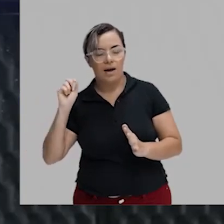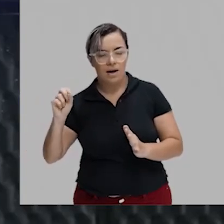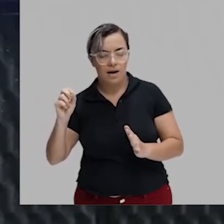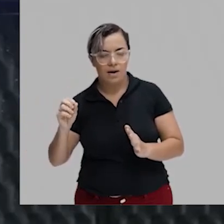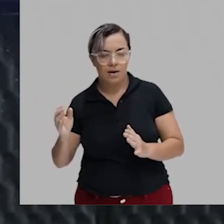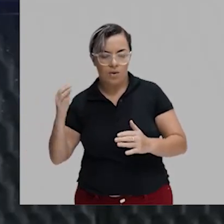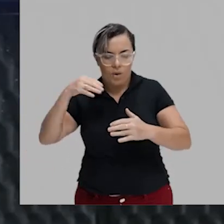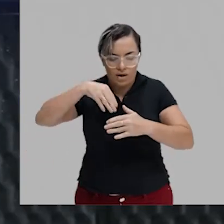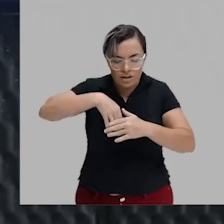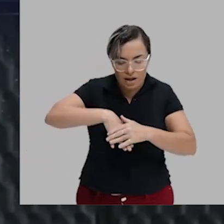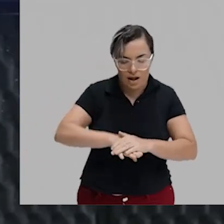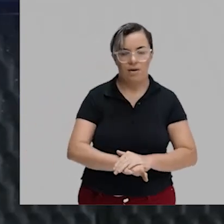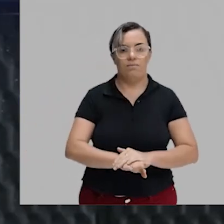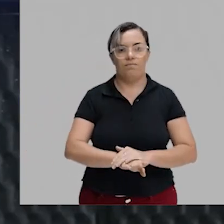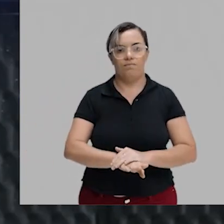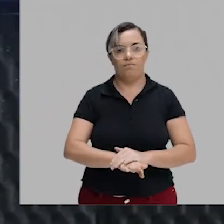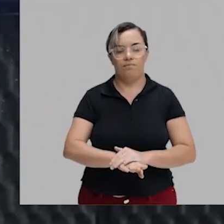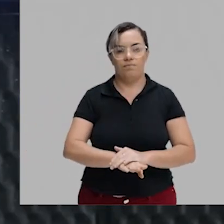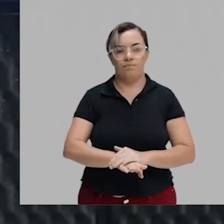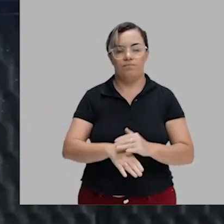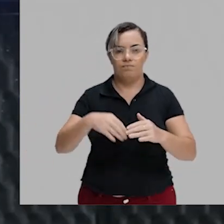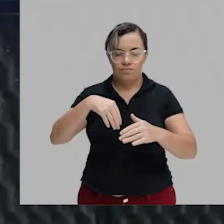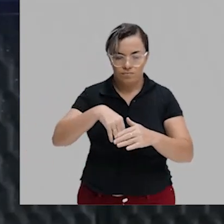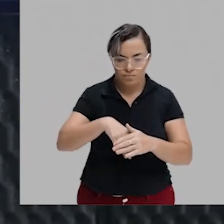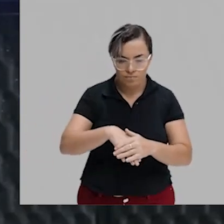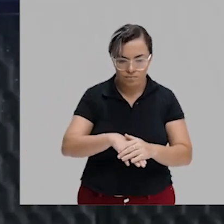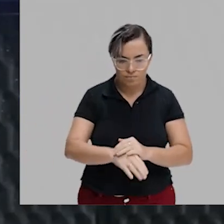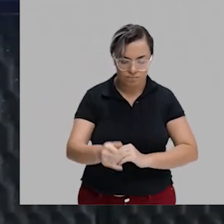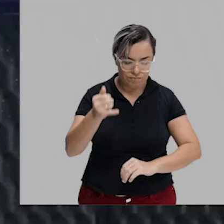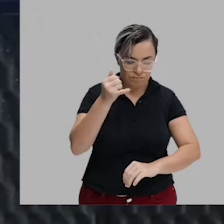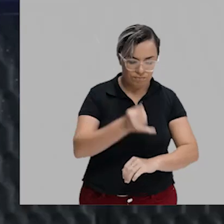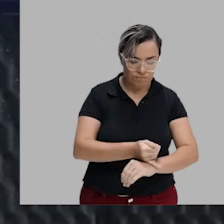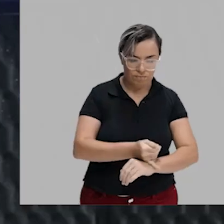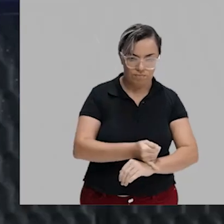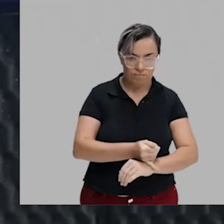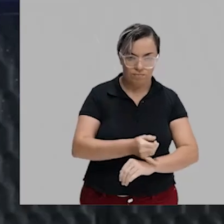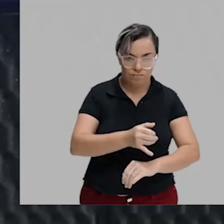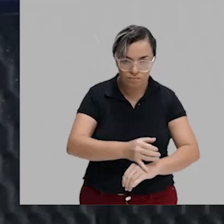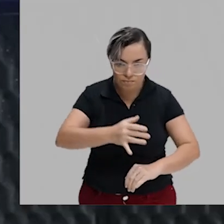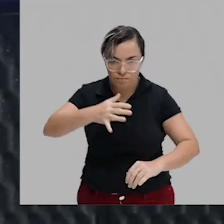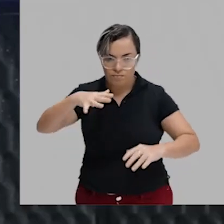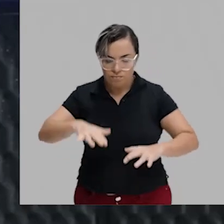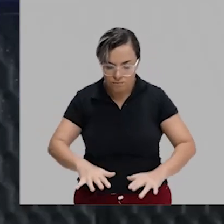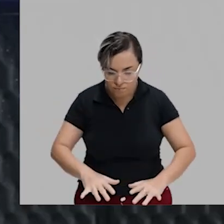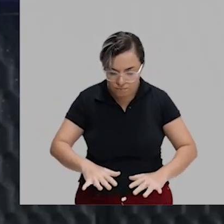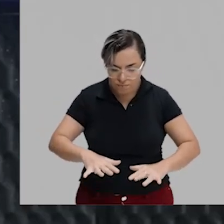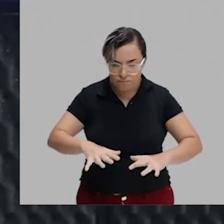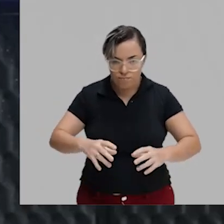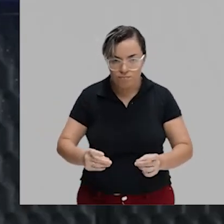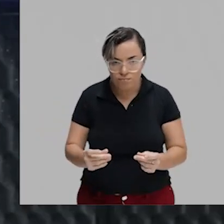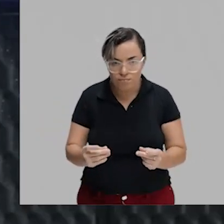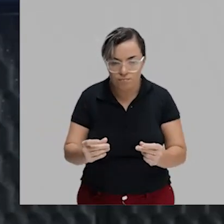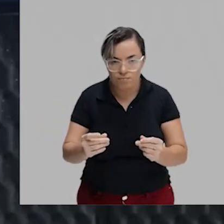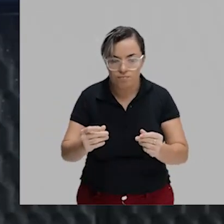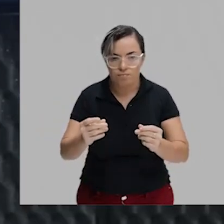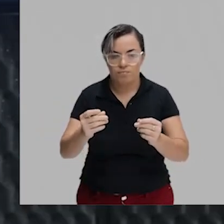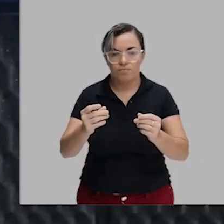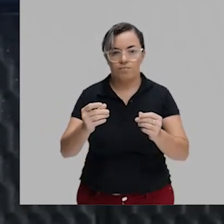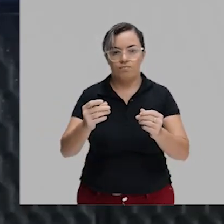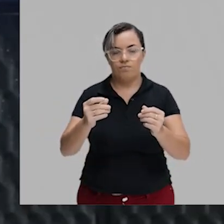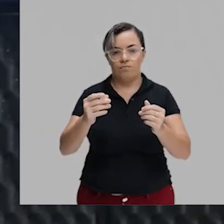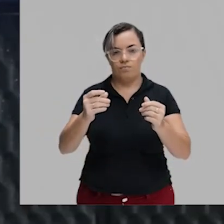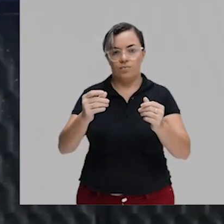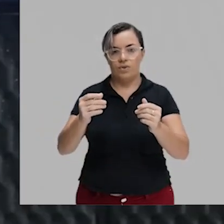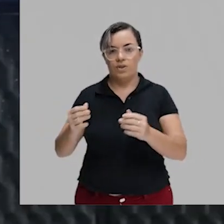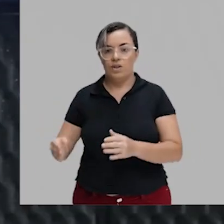Entesourar é você guardar. Ou seja, vamos acumular o capital que vem lá da América,